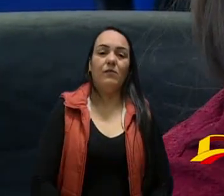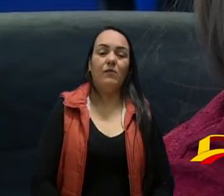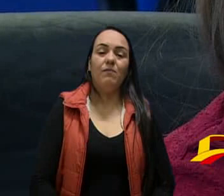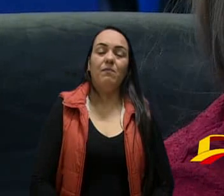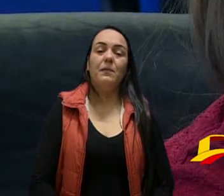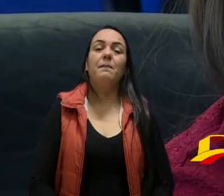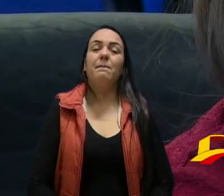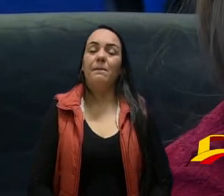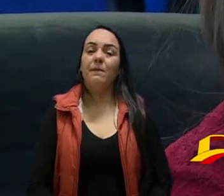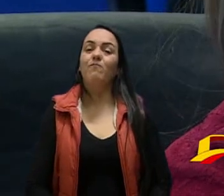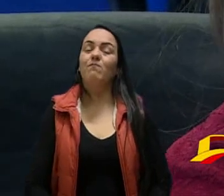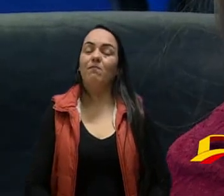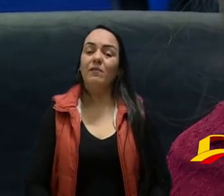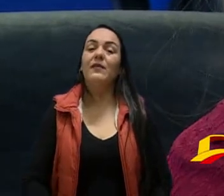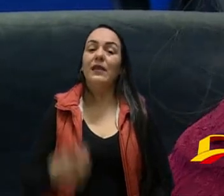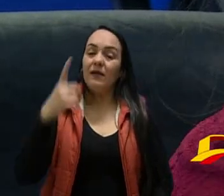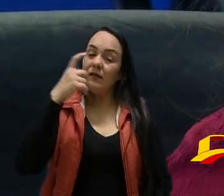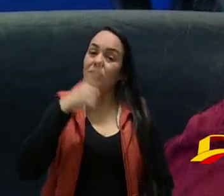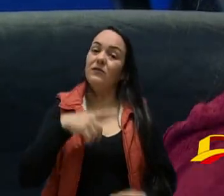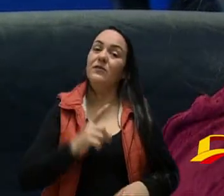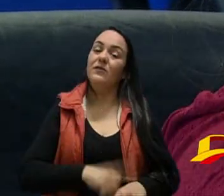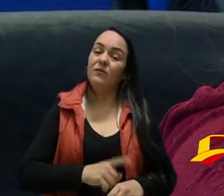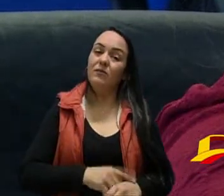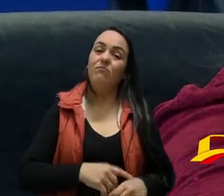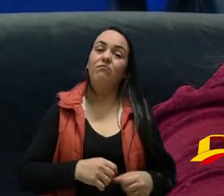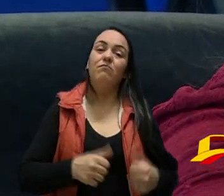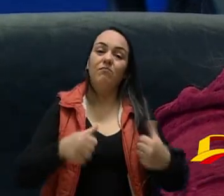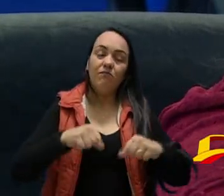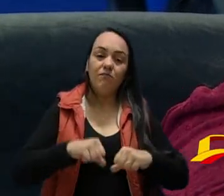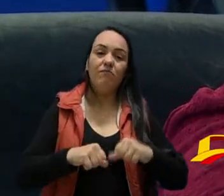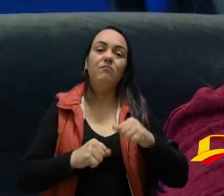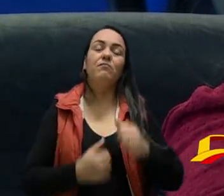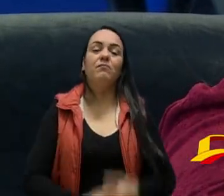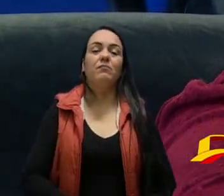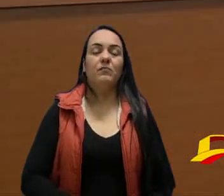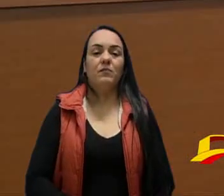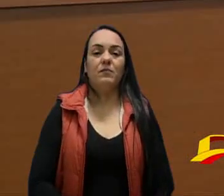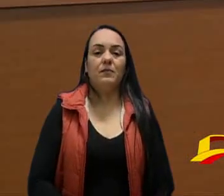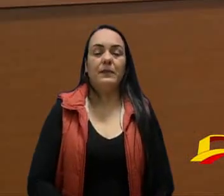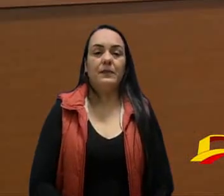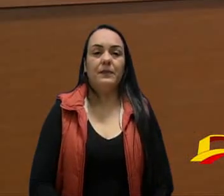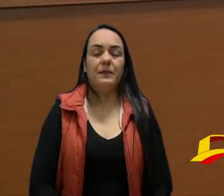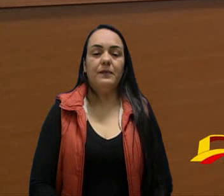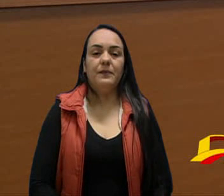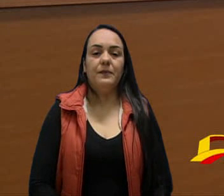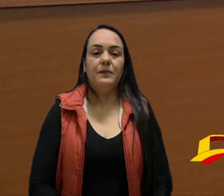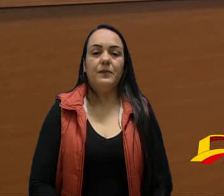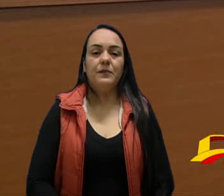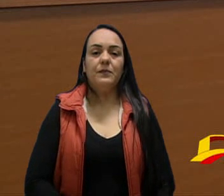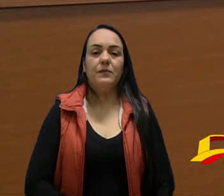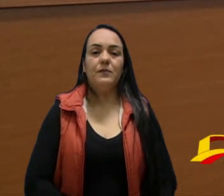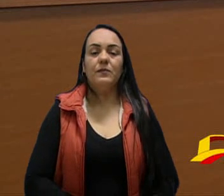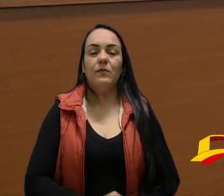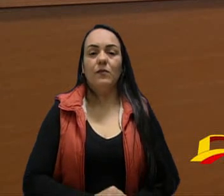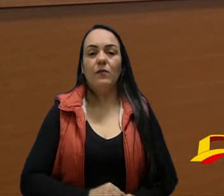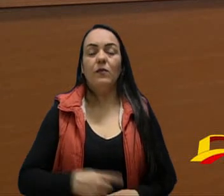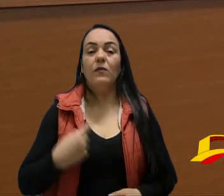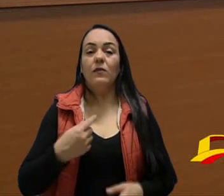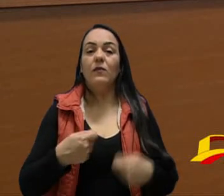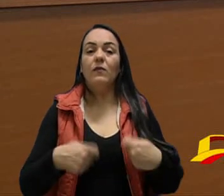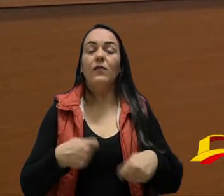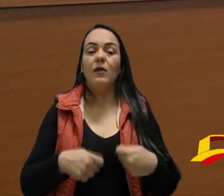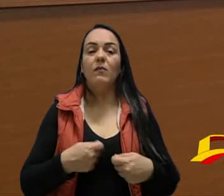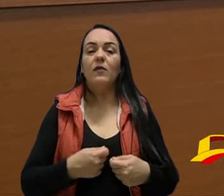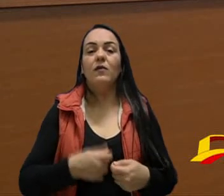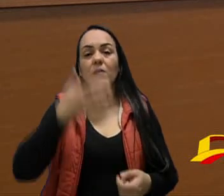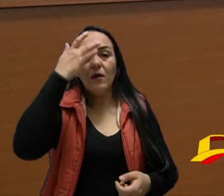e infelizmente no momento não e aí e outra coisa importante eu tenho os testes os